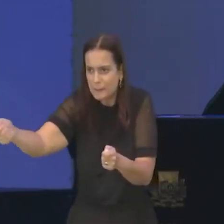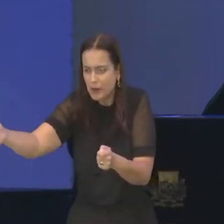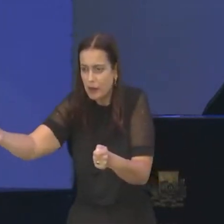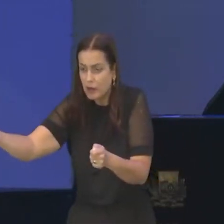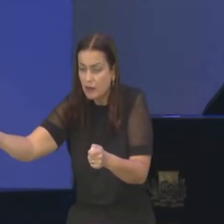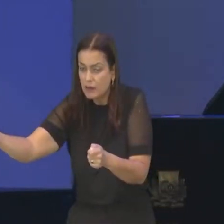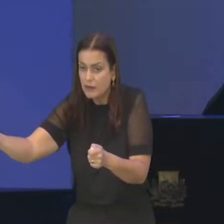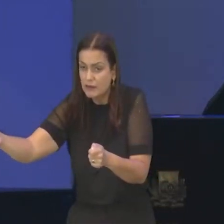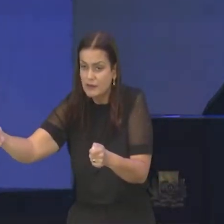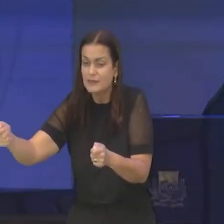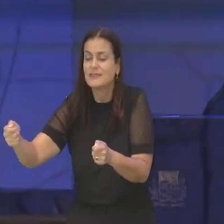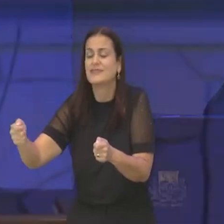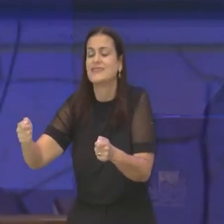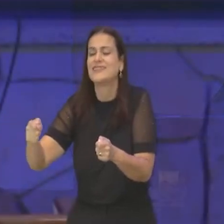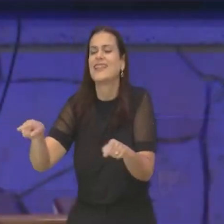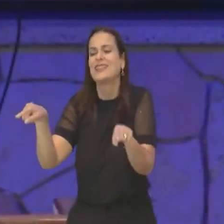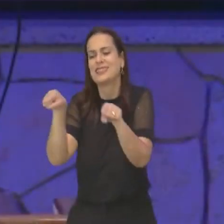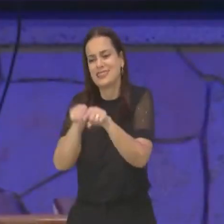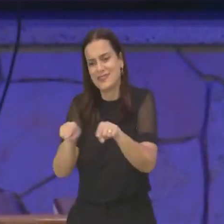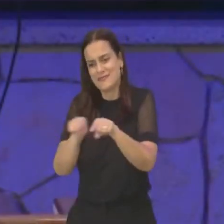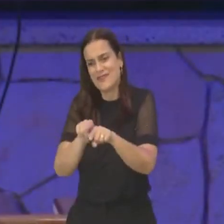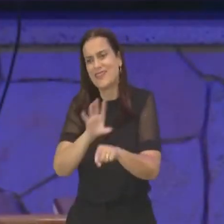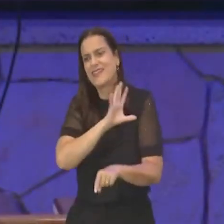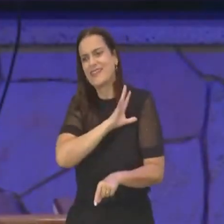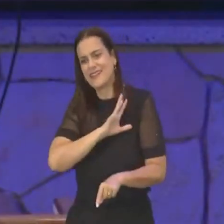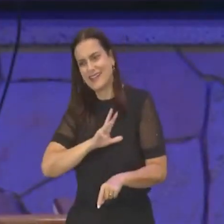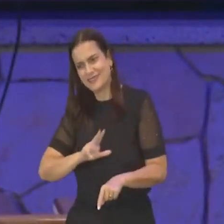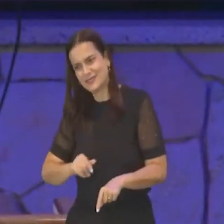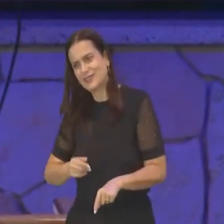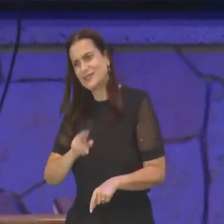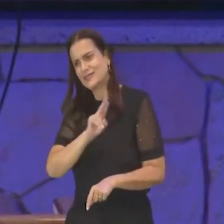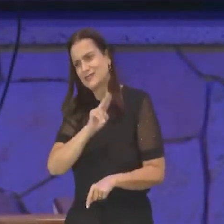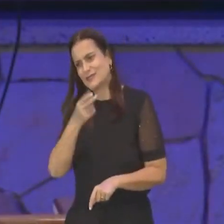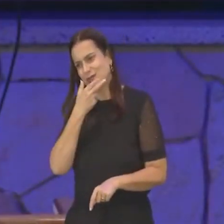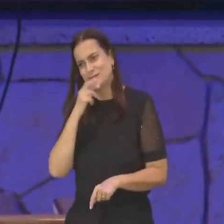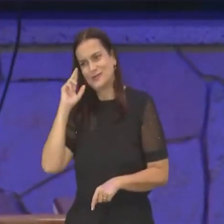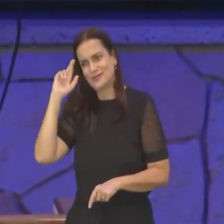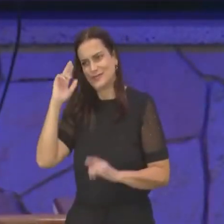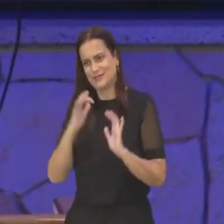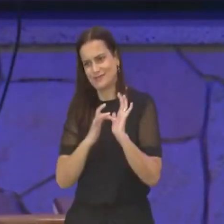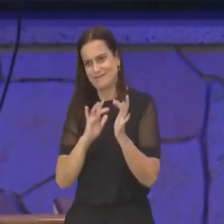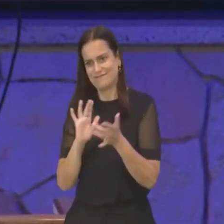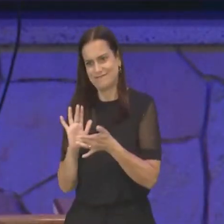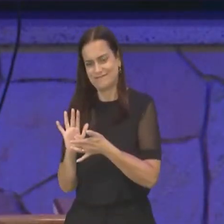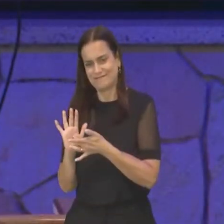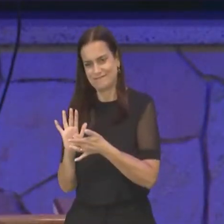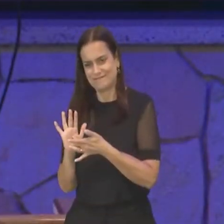eles estavam adorando o nome do Senhor.